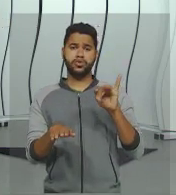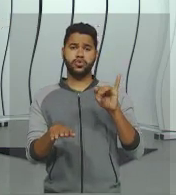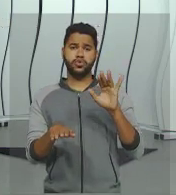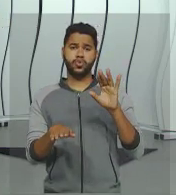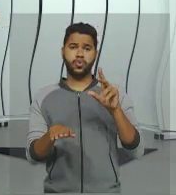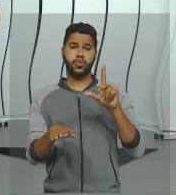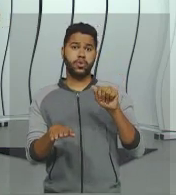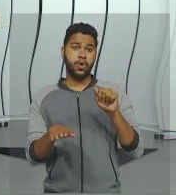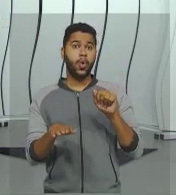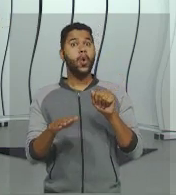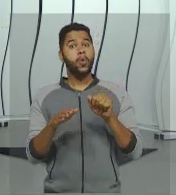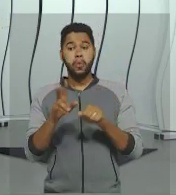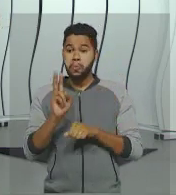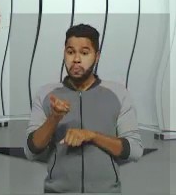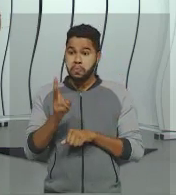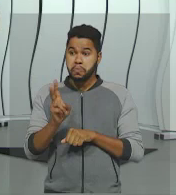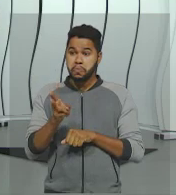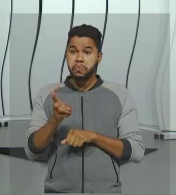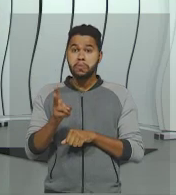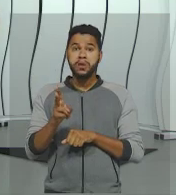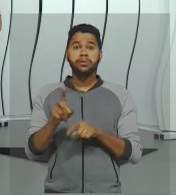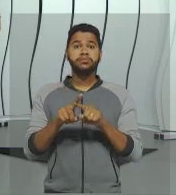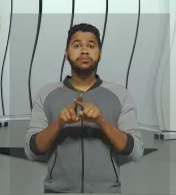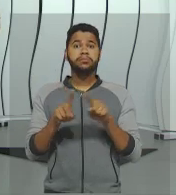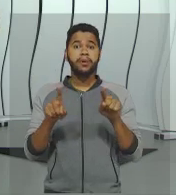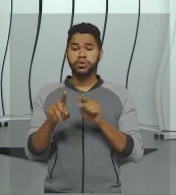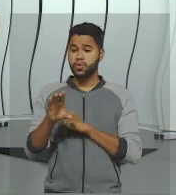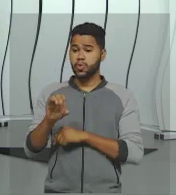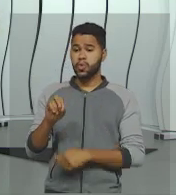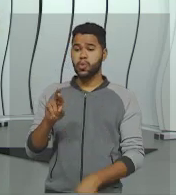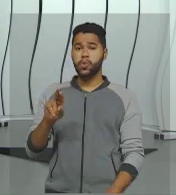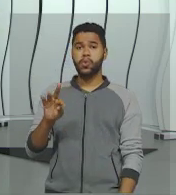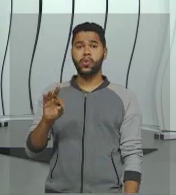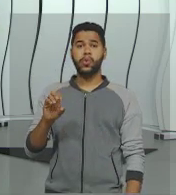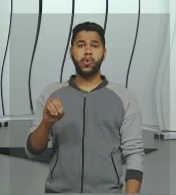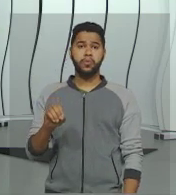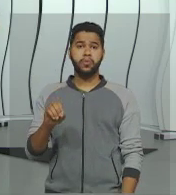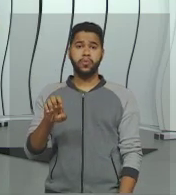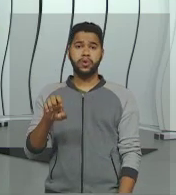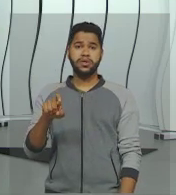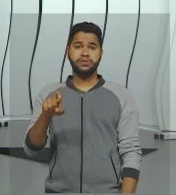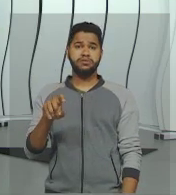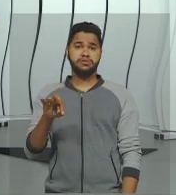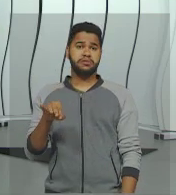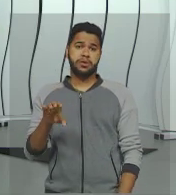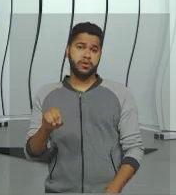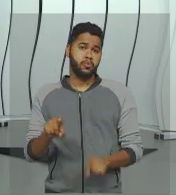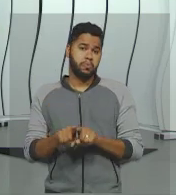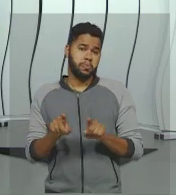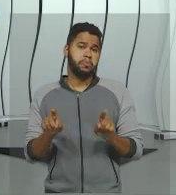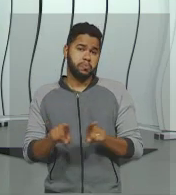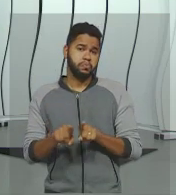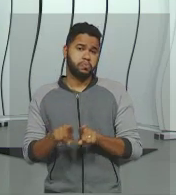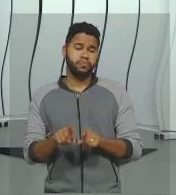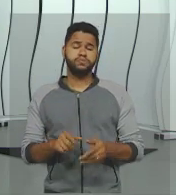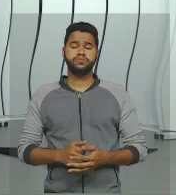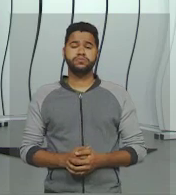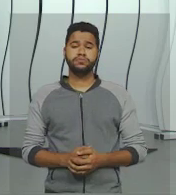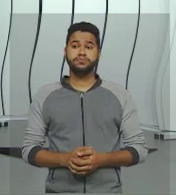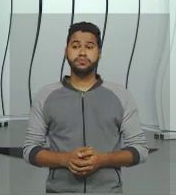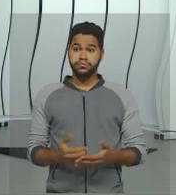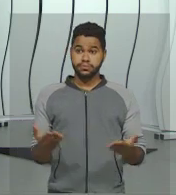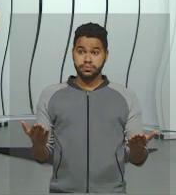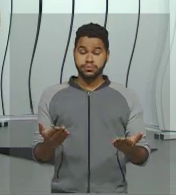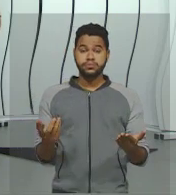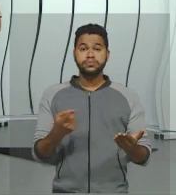carro, em determinadas situações, sendo considerado como um objeto extenso, um corpo extenso, ok? Então,